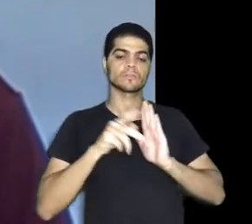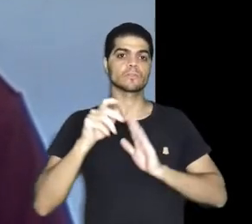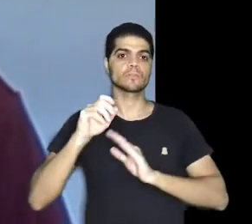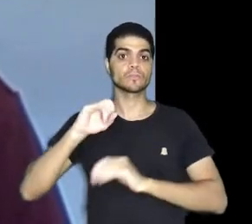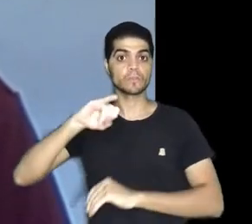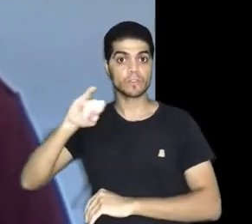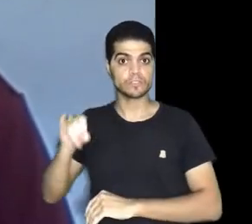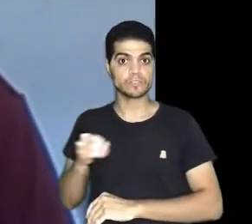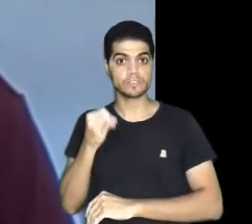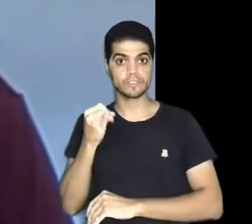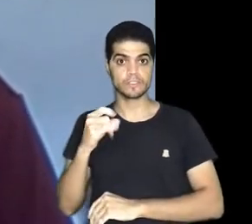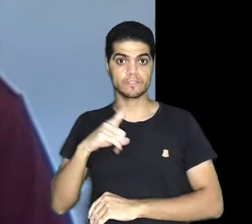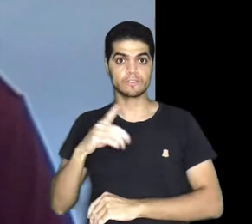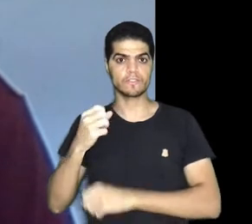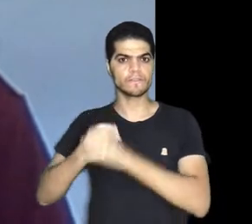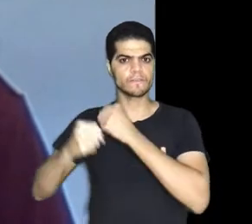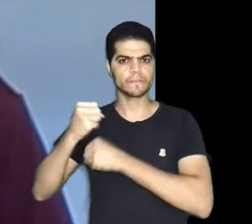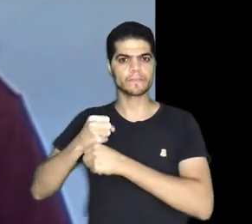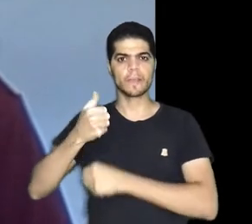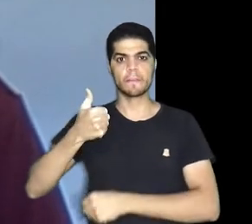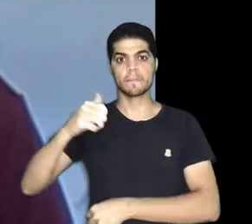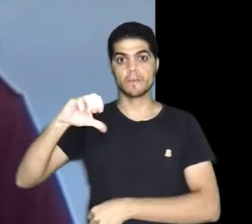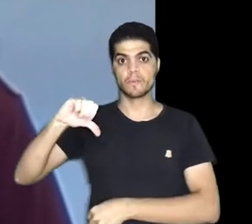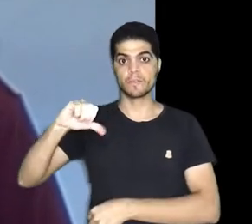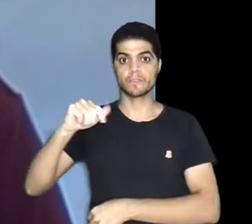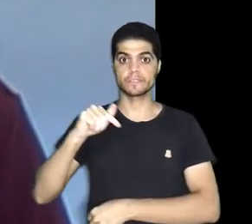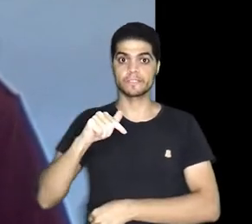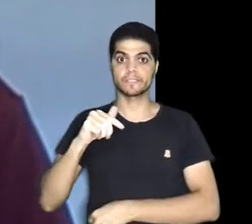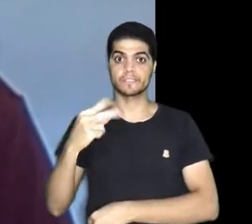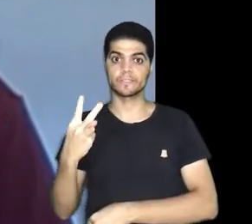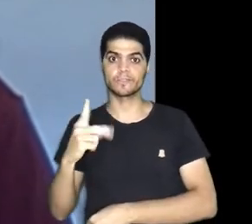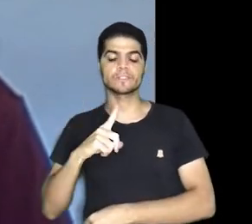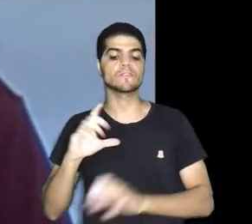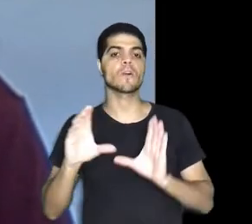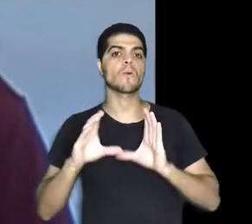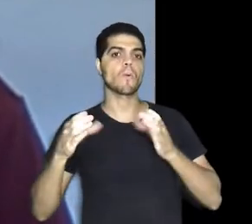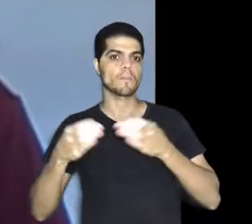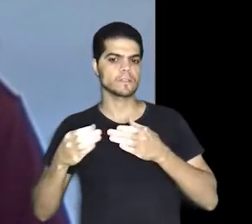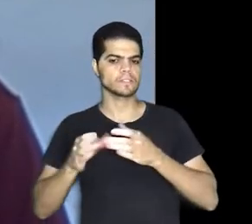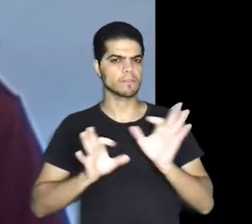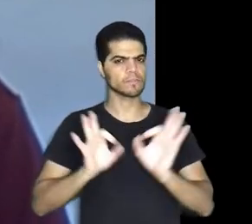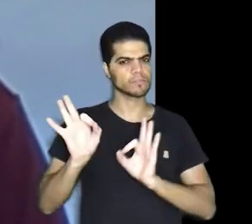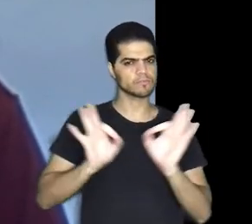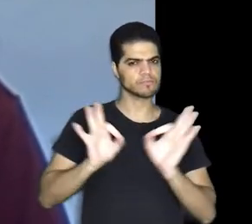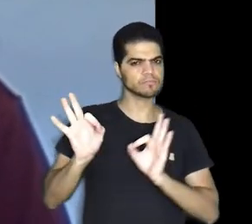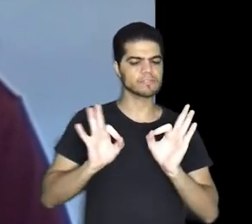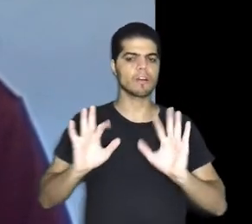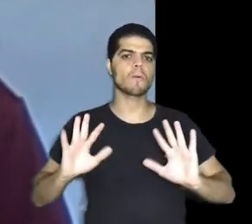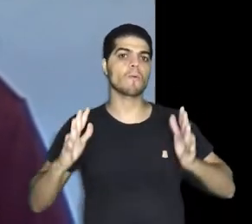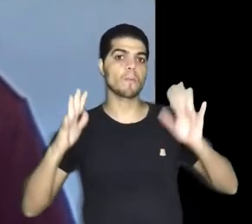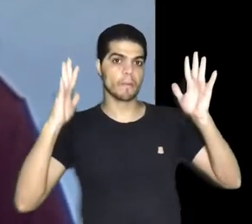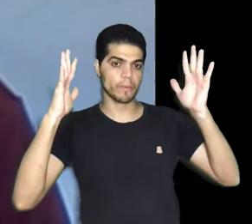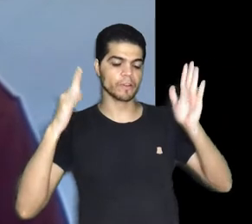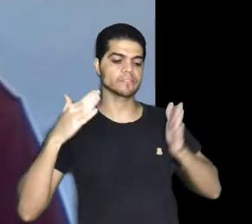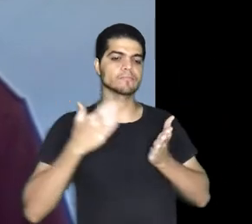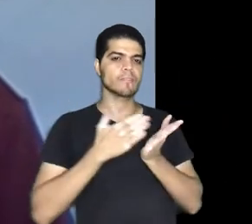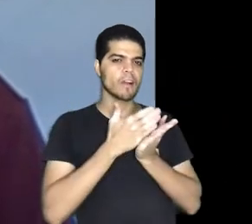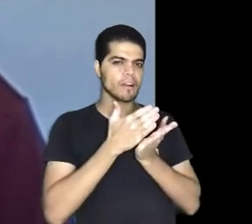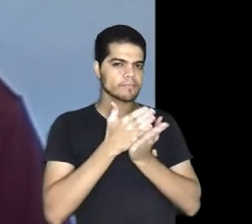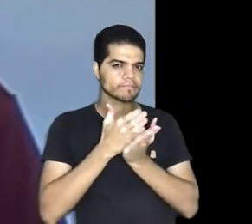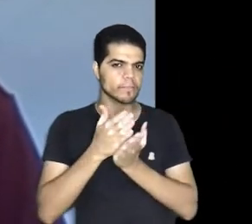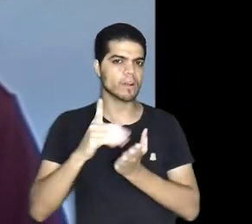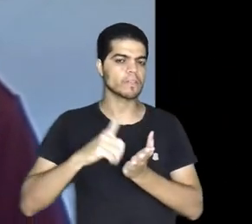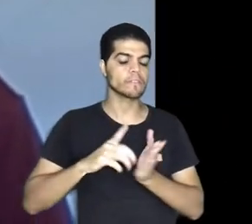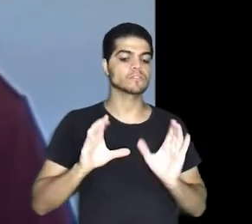de 1972 foi criada uma comissão executiva central para dirigir e coordenar as comemorações. Essa